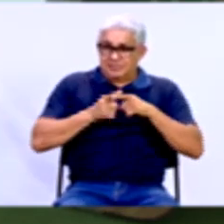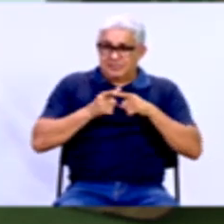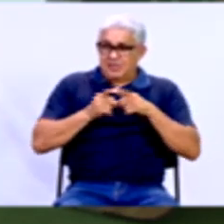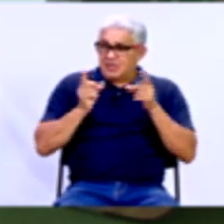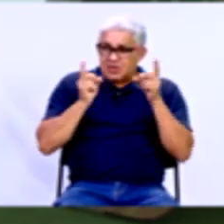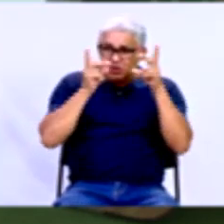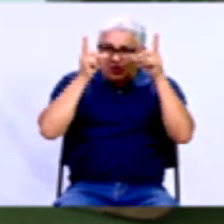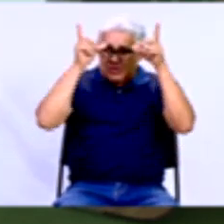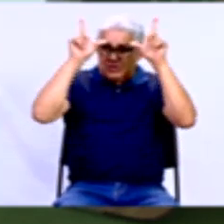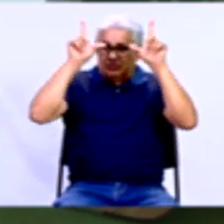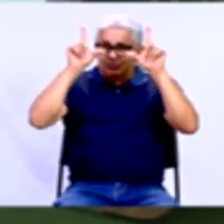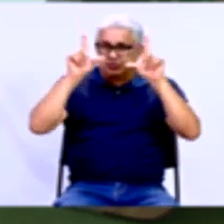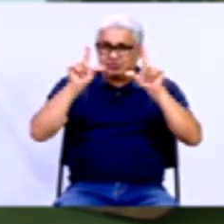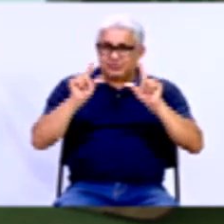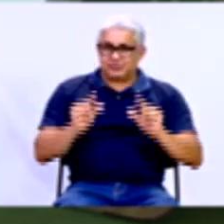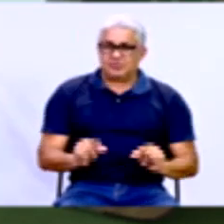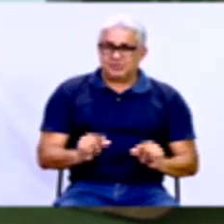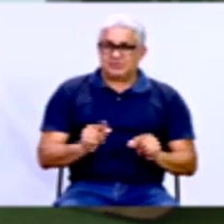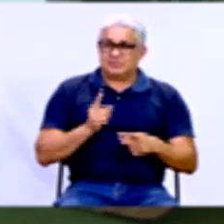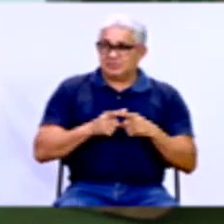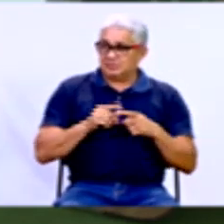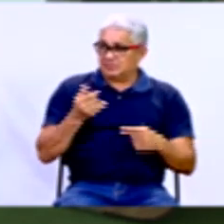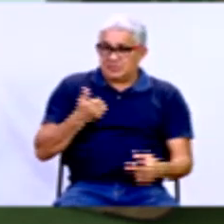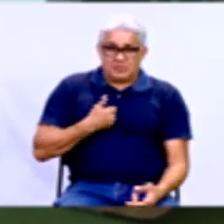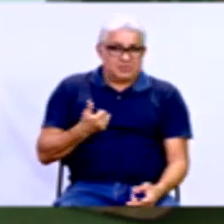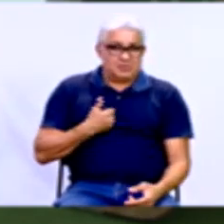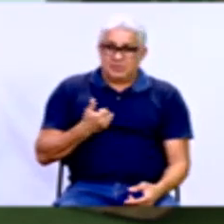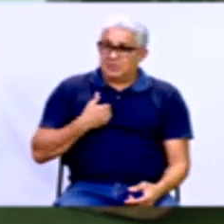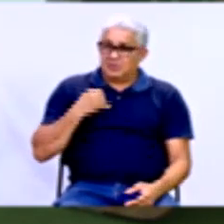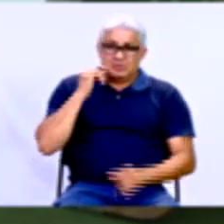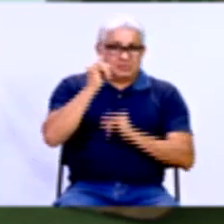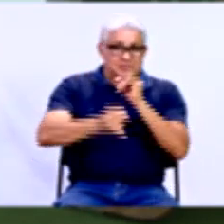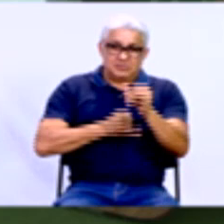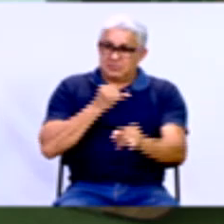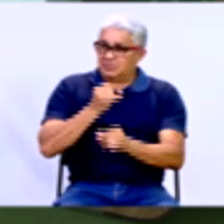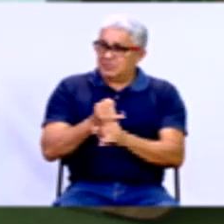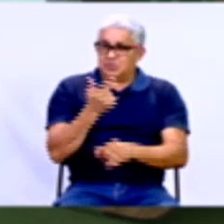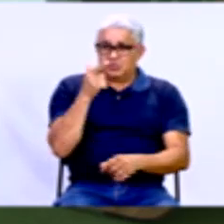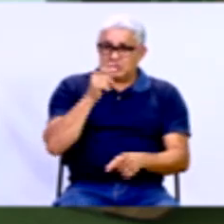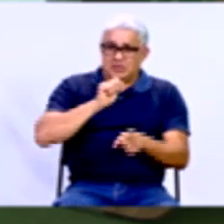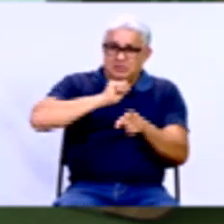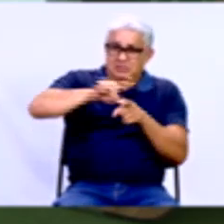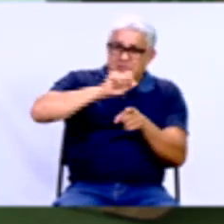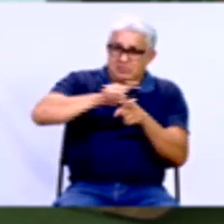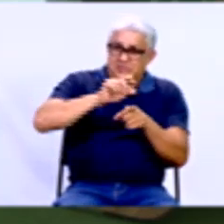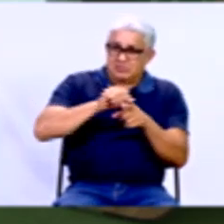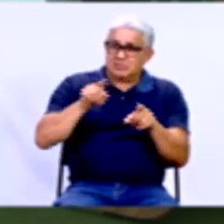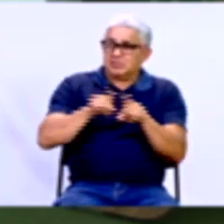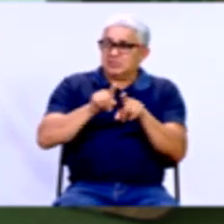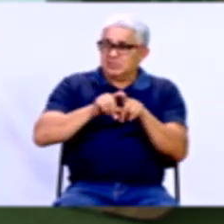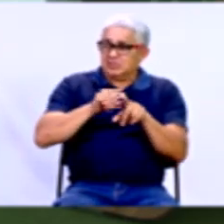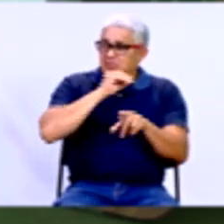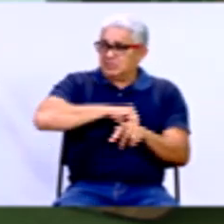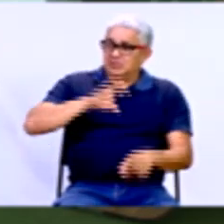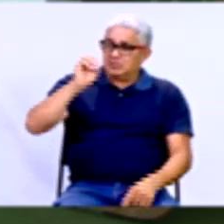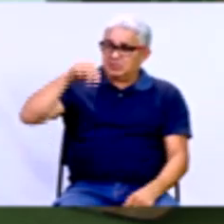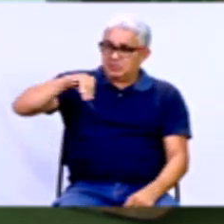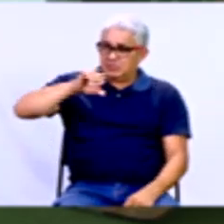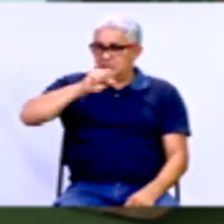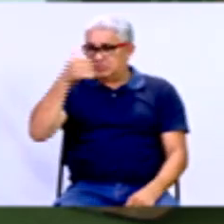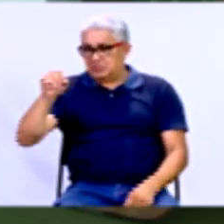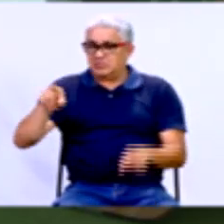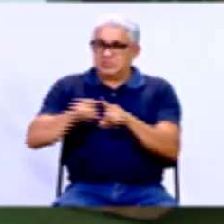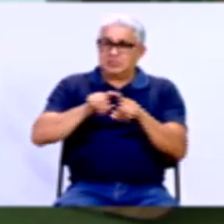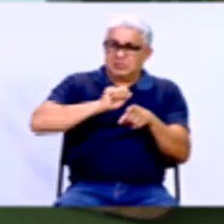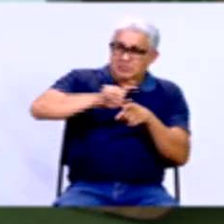muito grande, Sim. né, das vendas. Porque ele falou, não, mas a internet não paga a nossa comissão, não paga aluguel, não paga um monte de